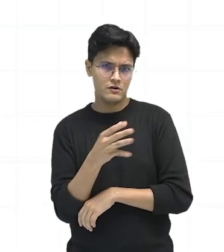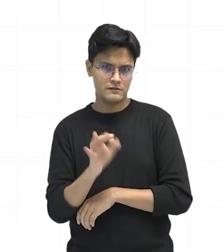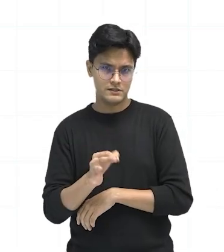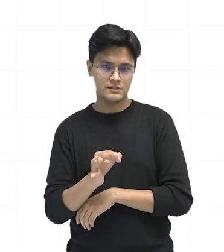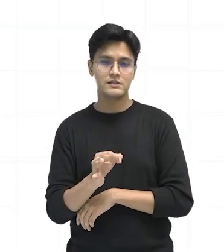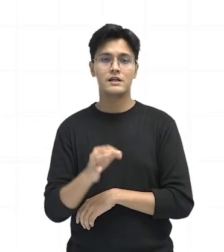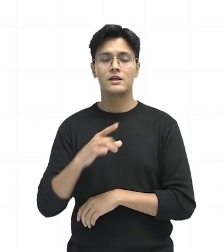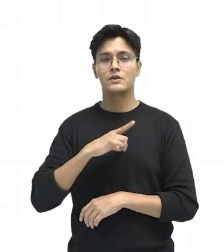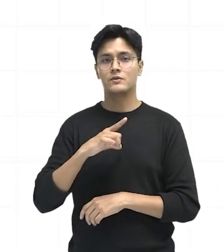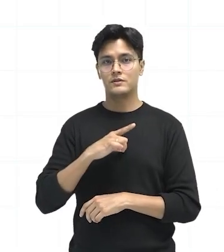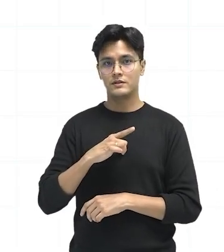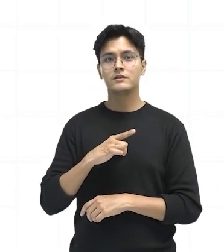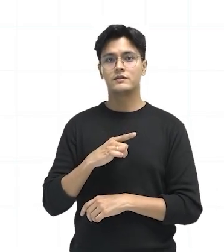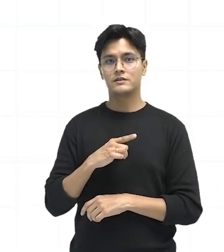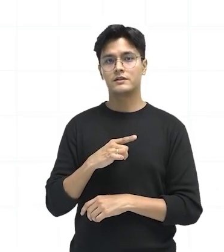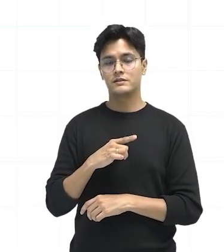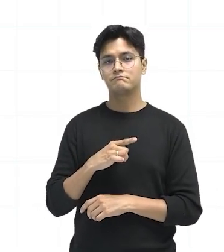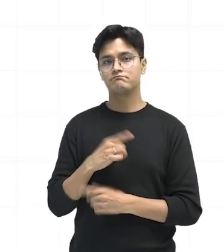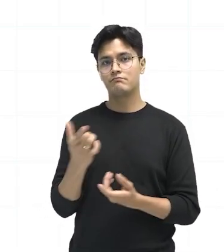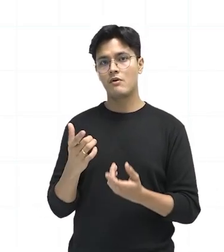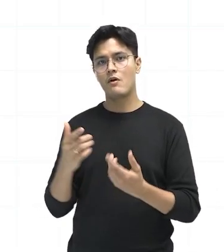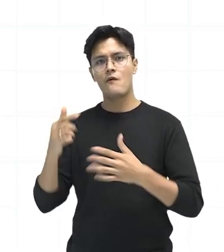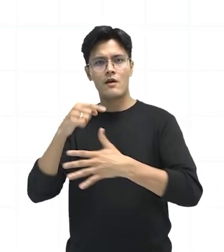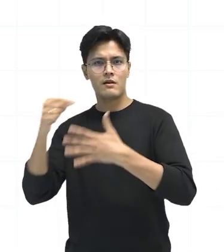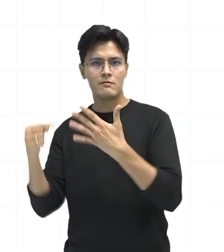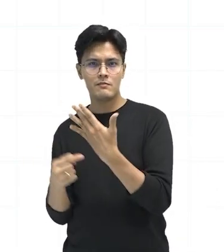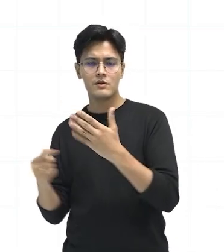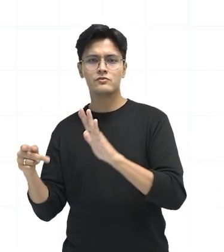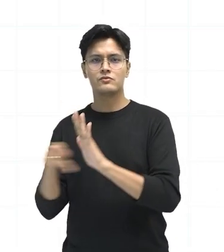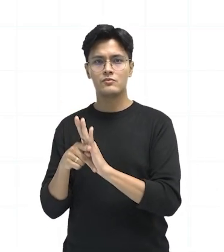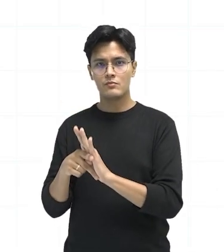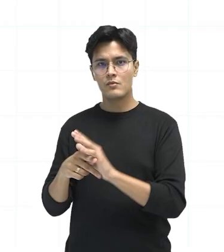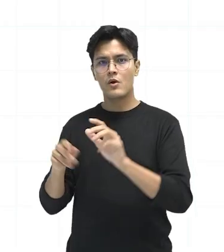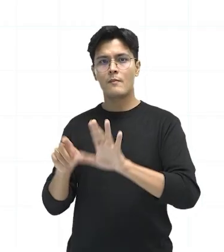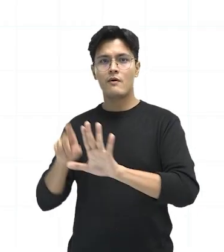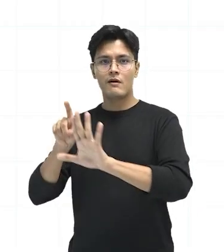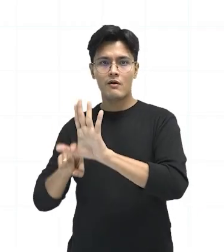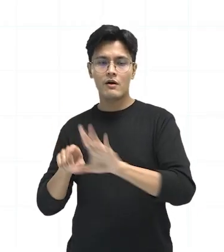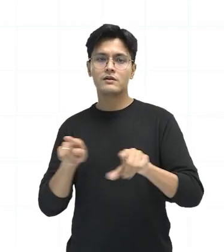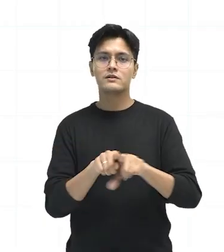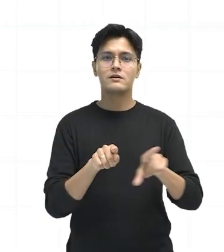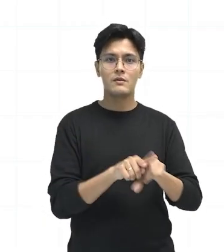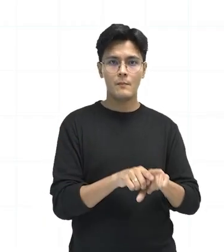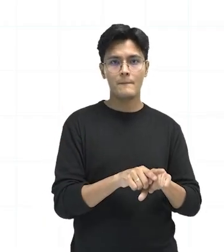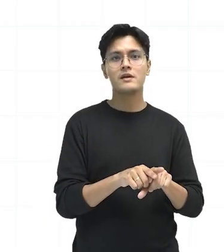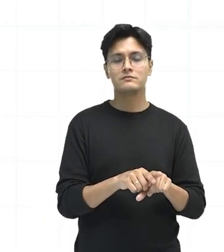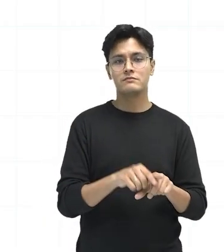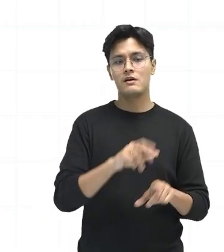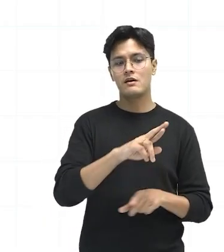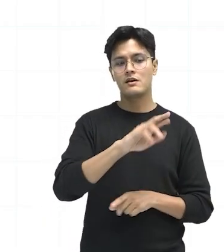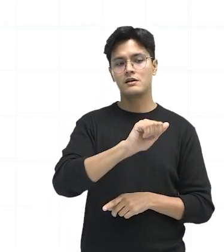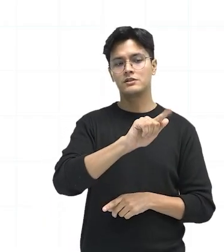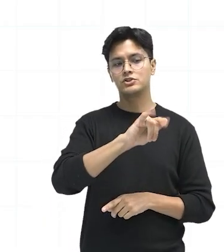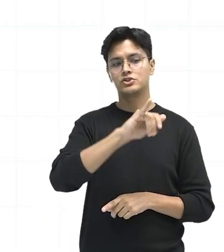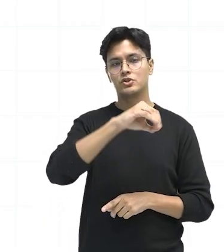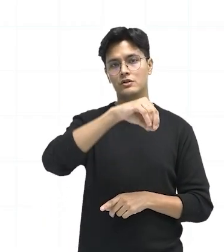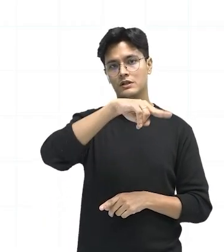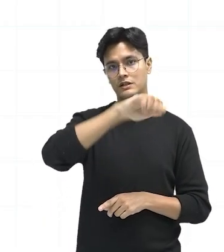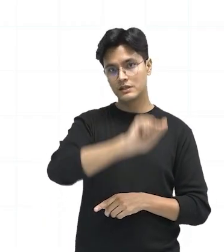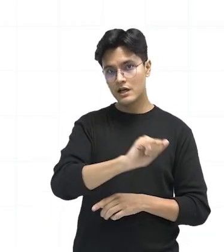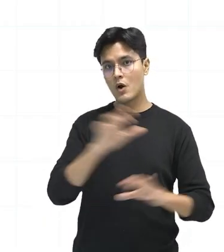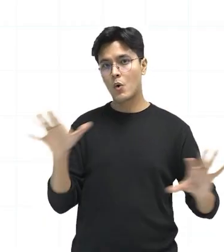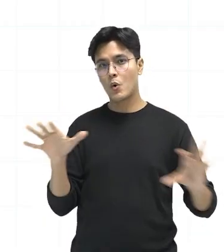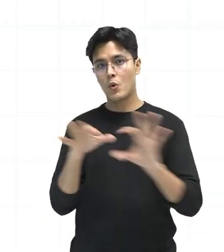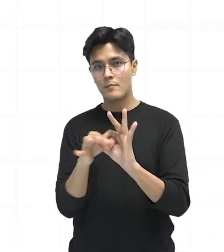Ela vai combinar elementos tanto da capoeira Angola quanto da capoeira regional. E aí nós vamos ver aí